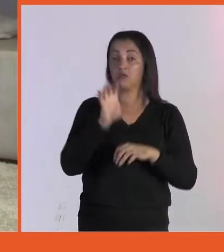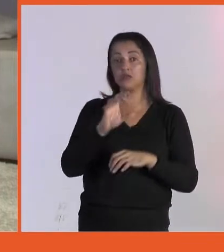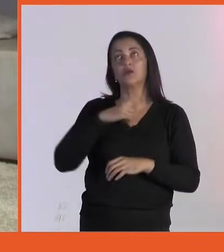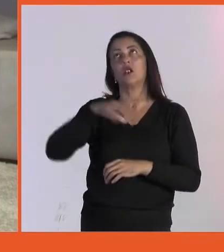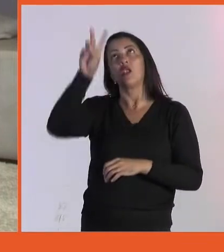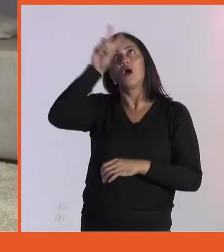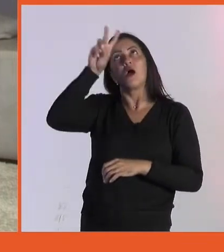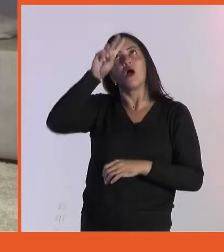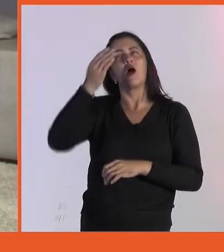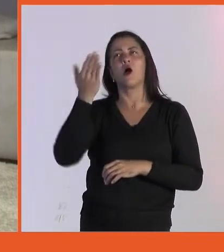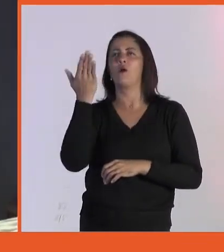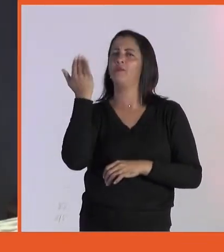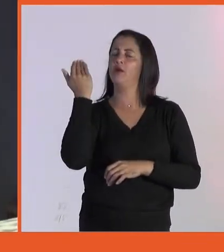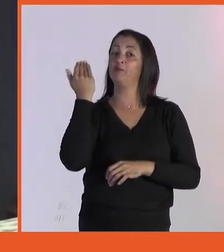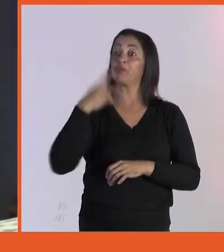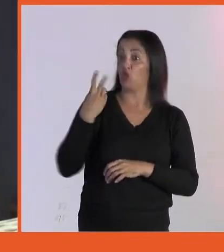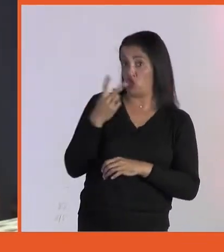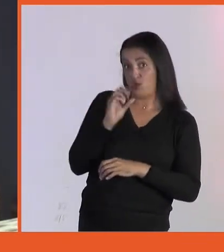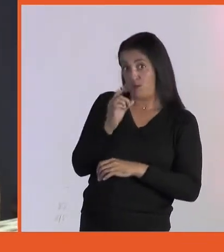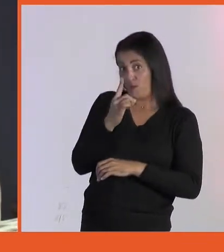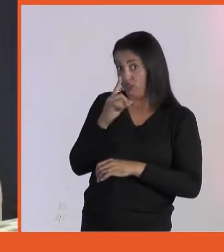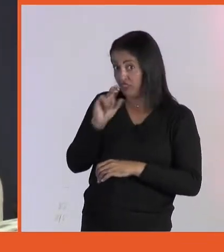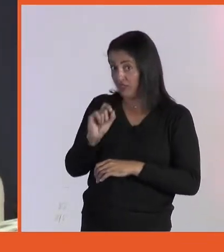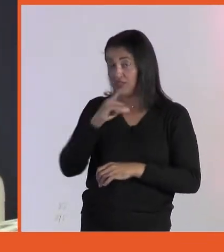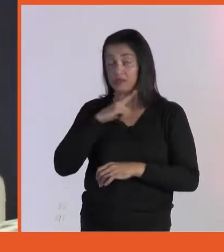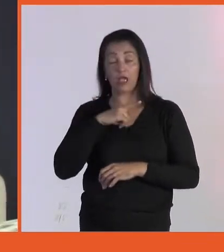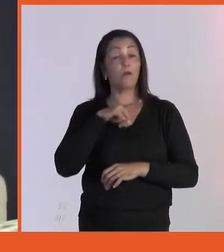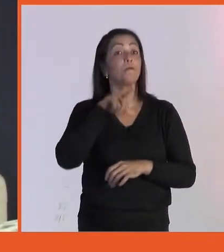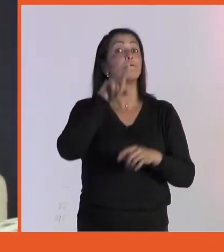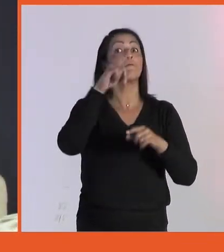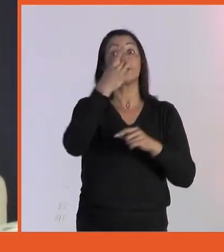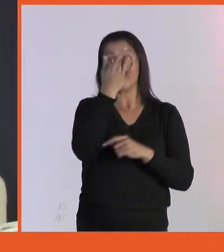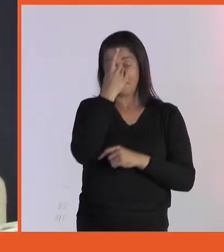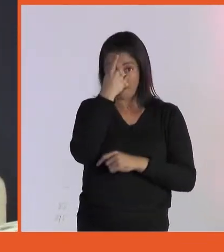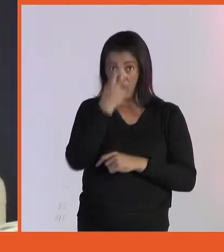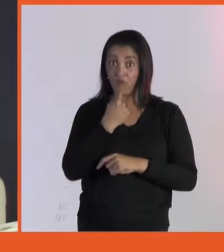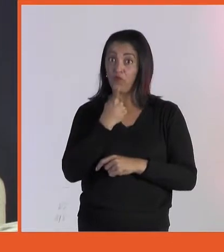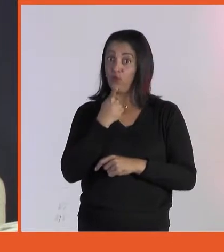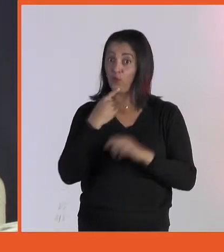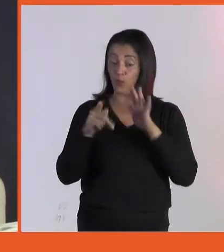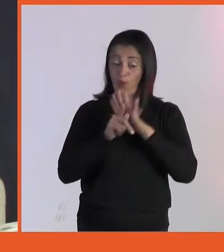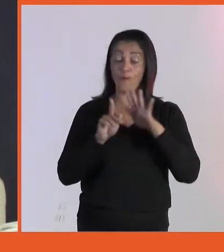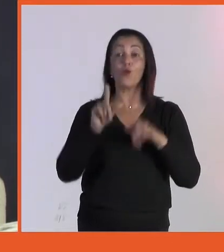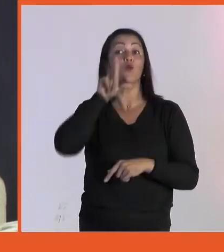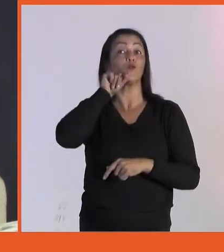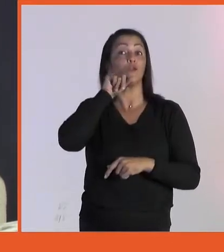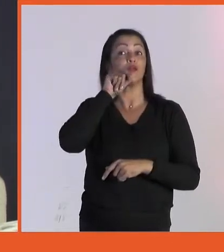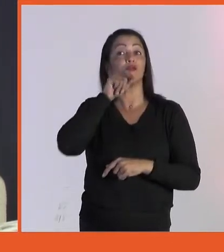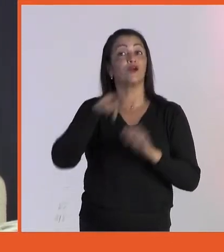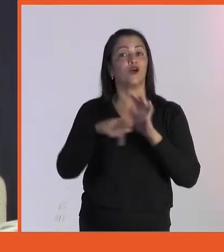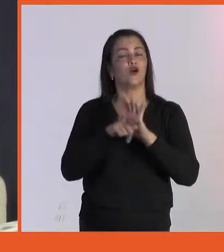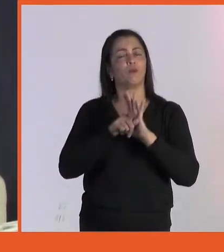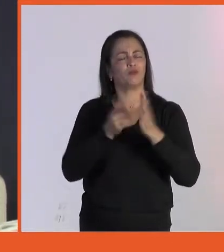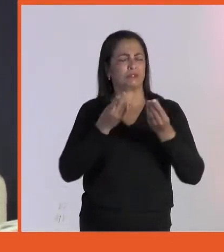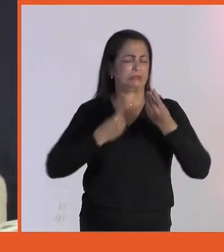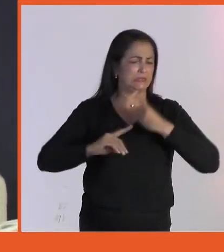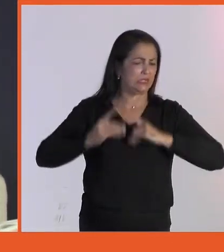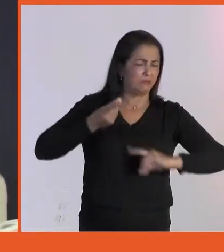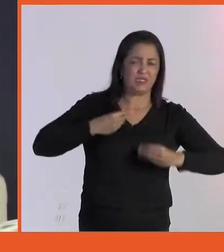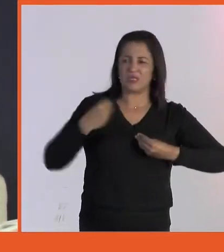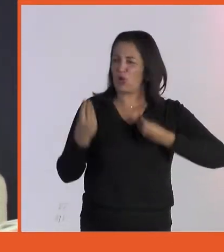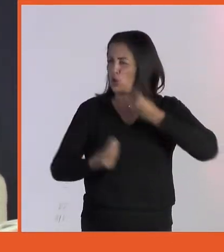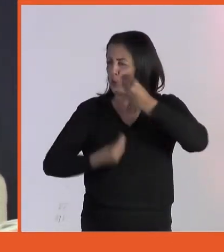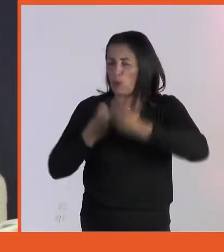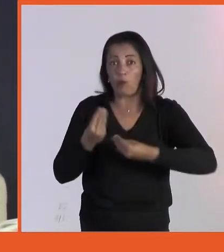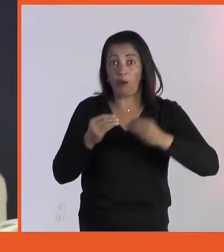blogosfera, enfim. E em 2010 eu criei um perfil no Twitter chamado Cão da Depressão, que acabou gerando aquele meme, porque na verdade é um meme